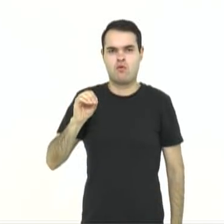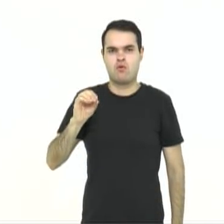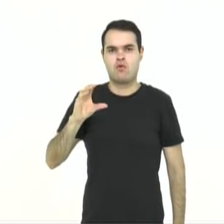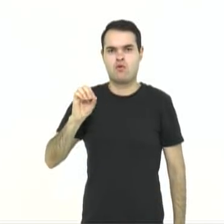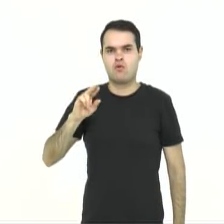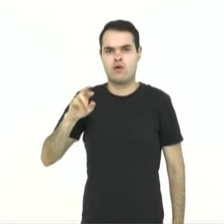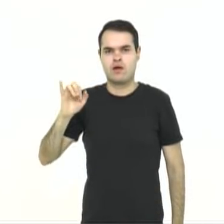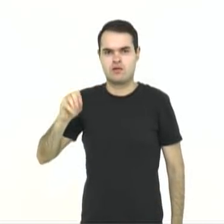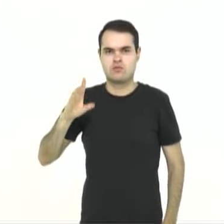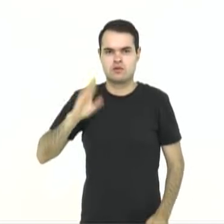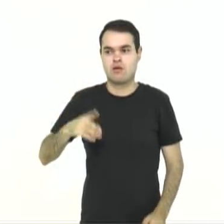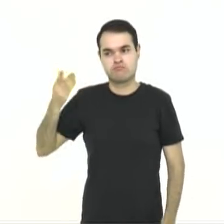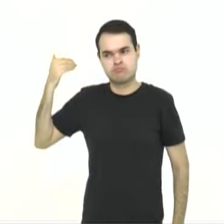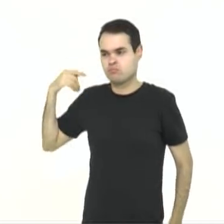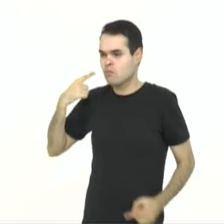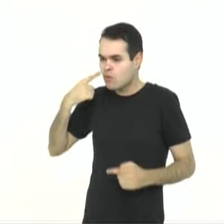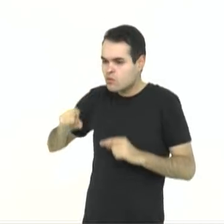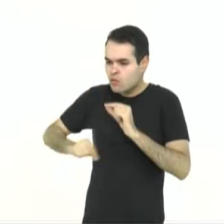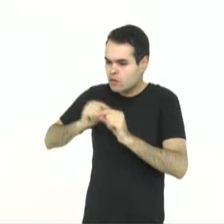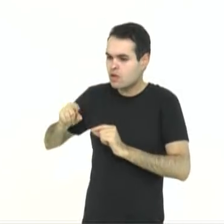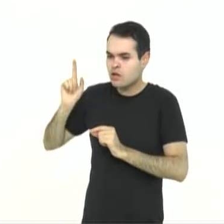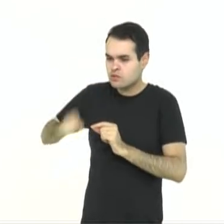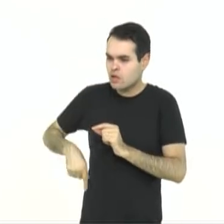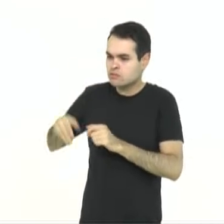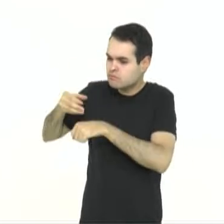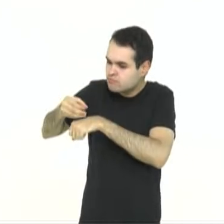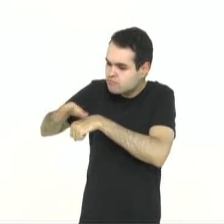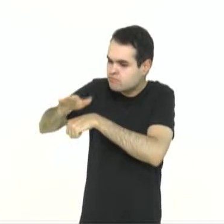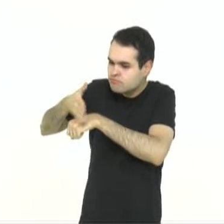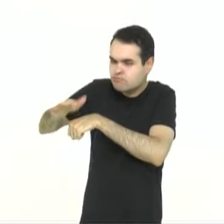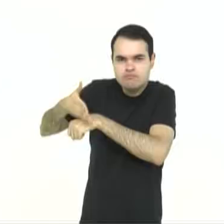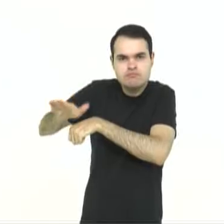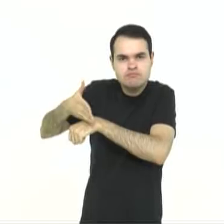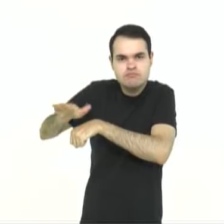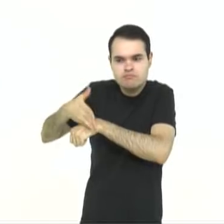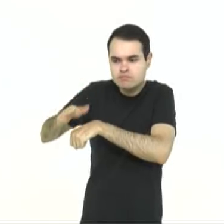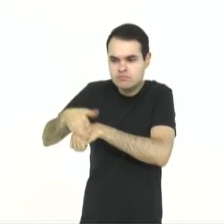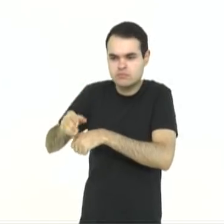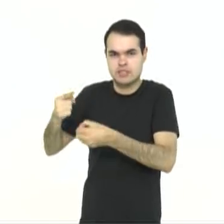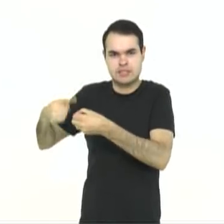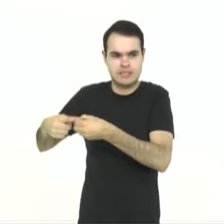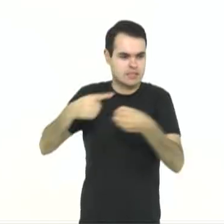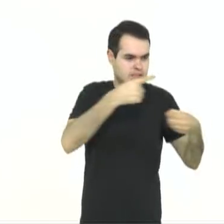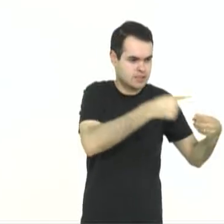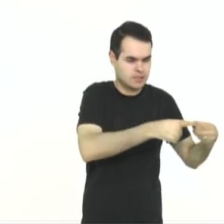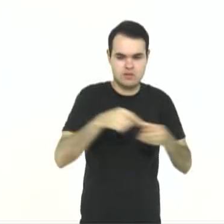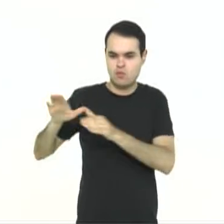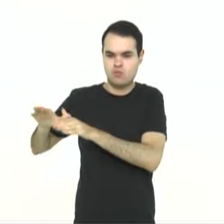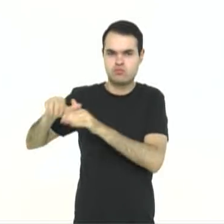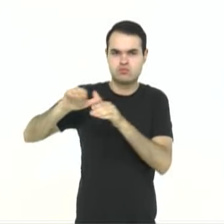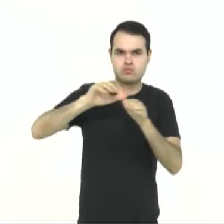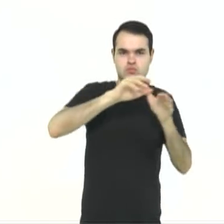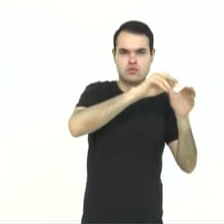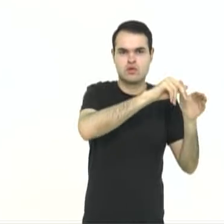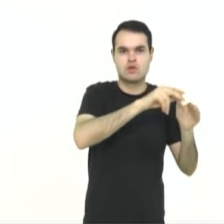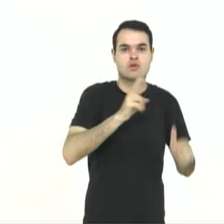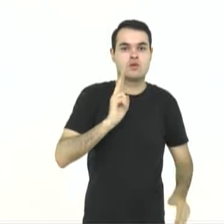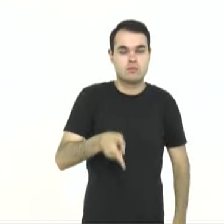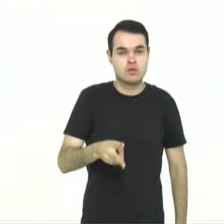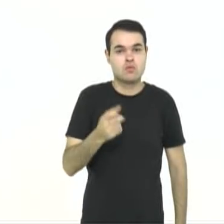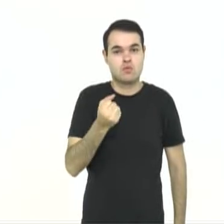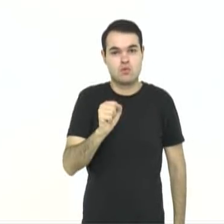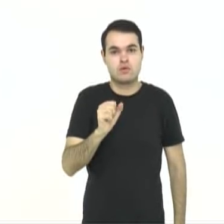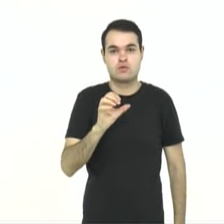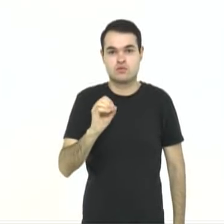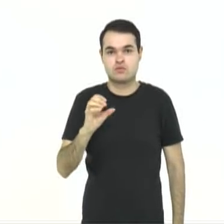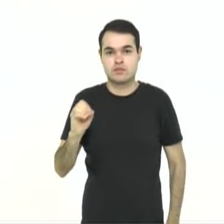eram adestrados para transportar mensagens de uma cidade para outra desde 2800 a.C.,